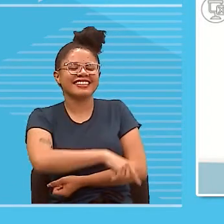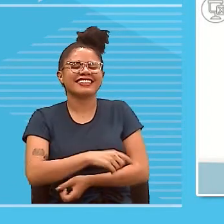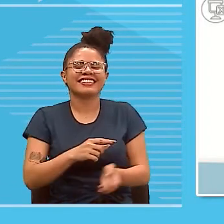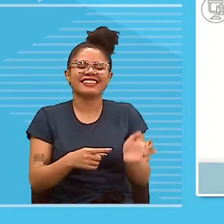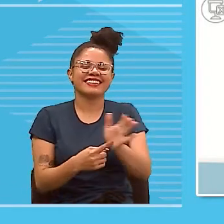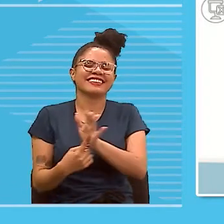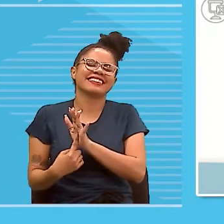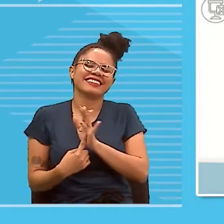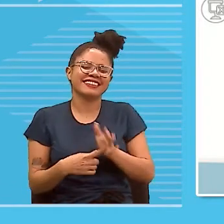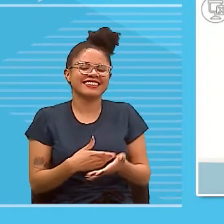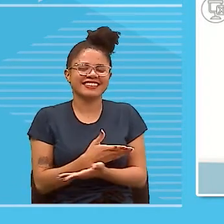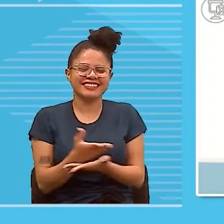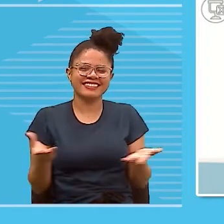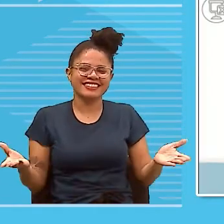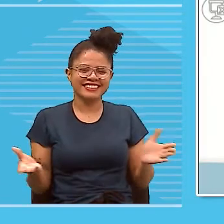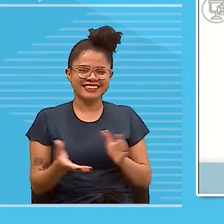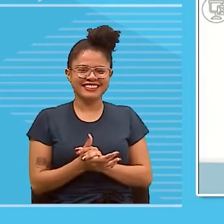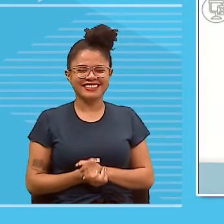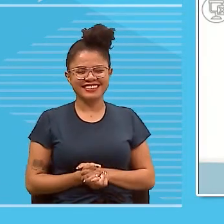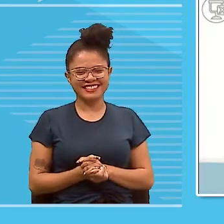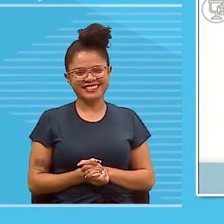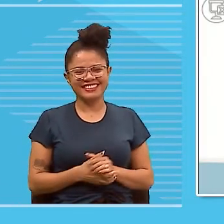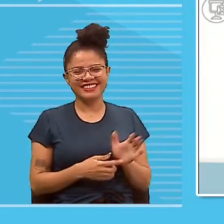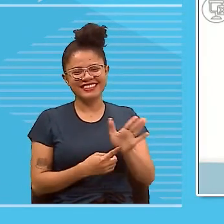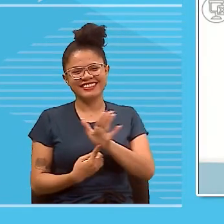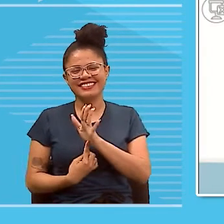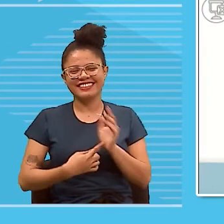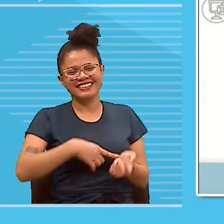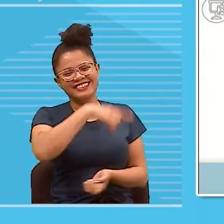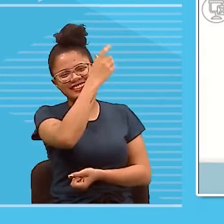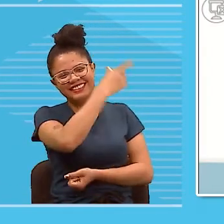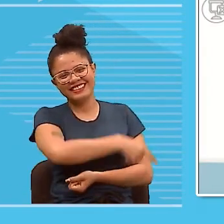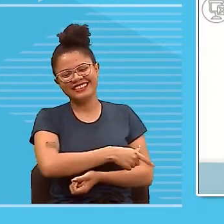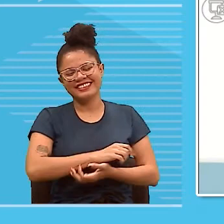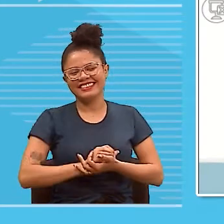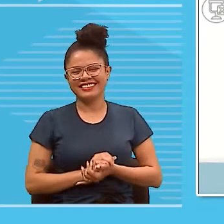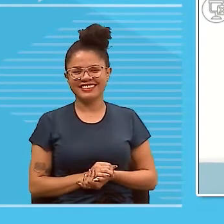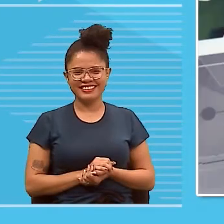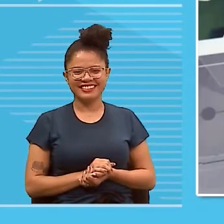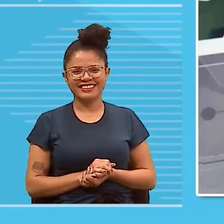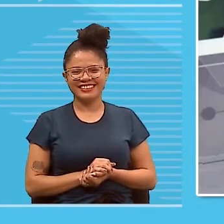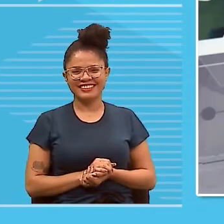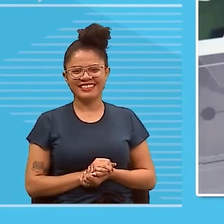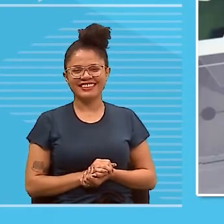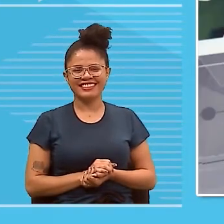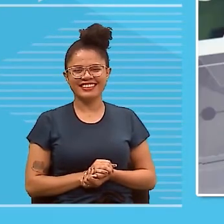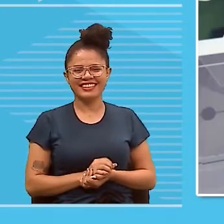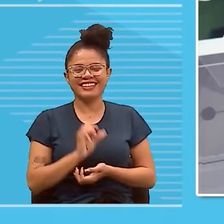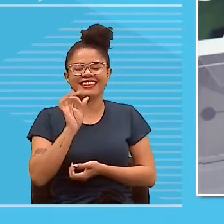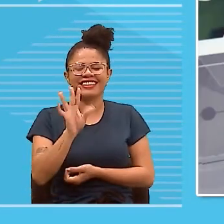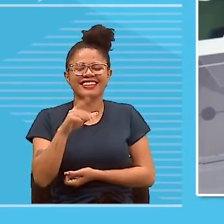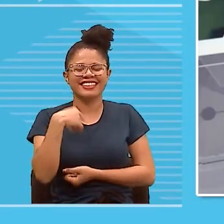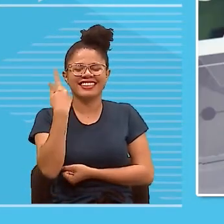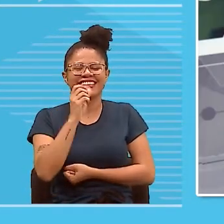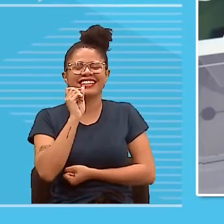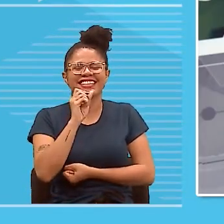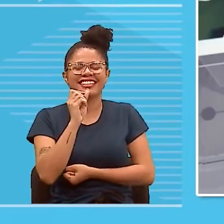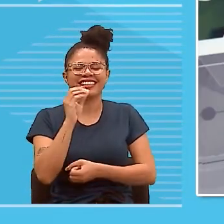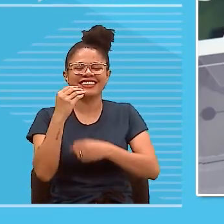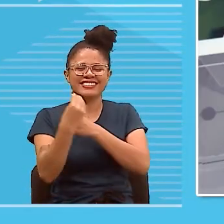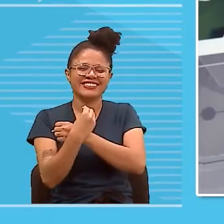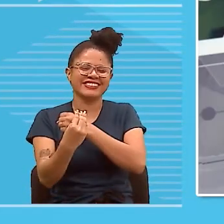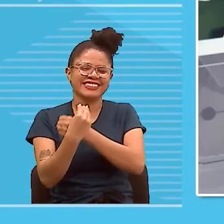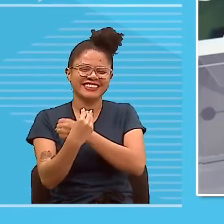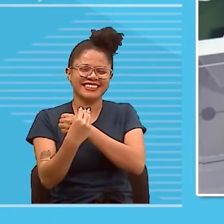eu vou fazer uma coisa aqui me bota bem no cantinho aqui me bota aí só quem cria animais